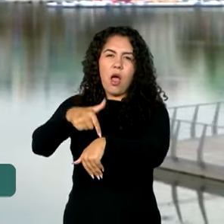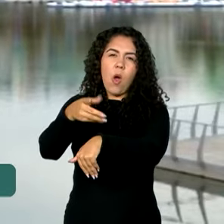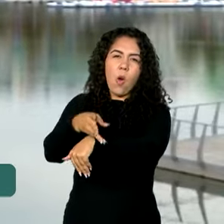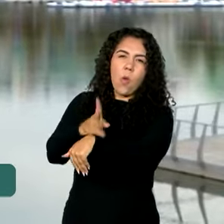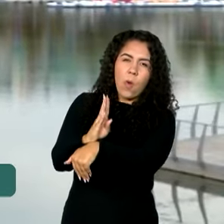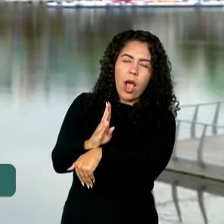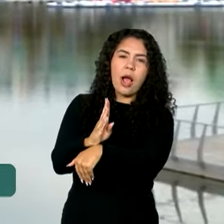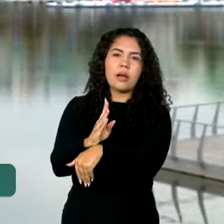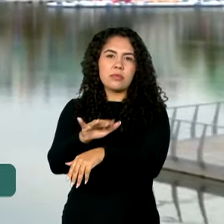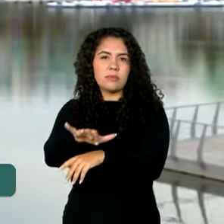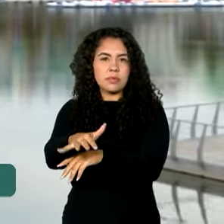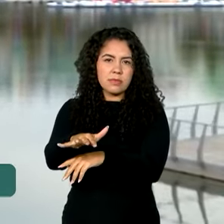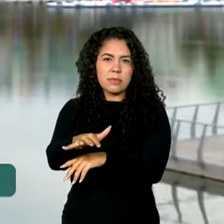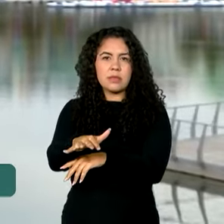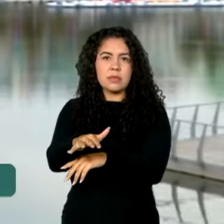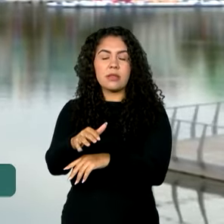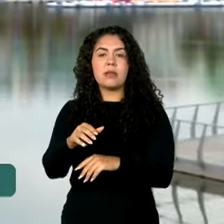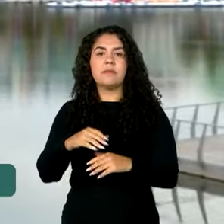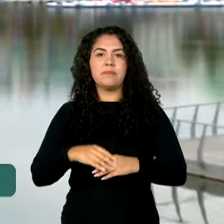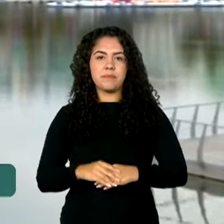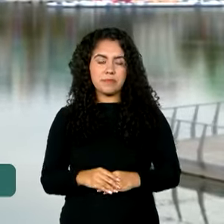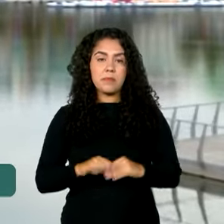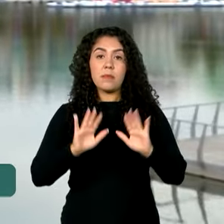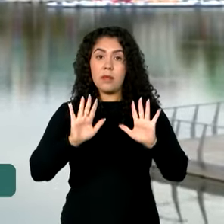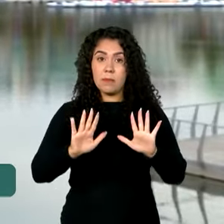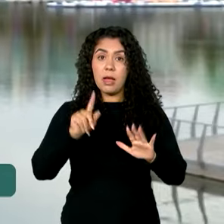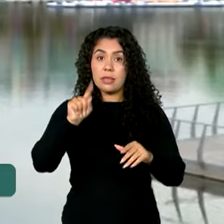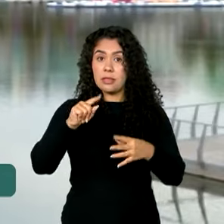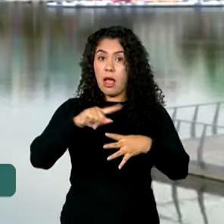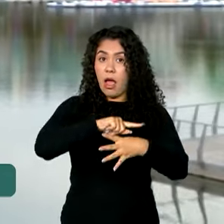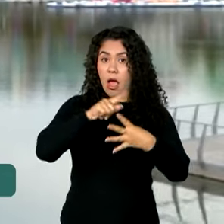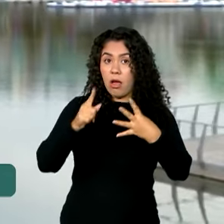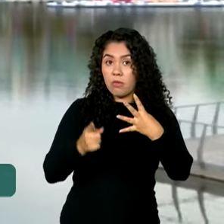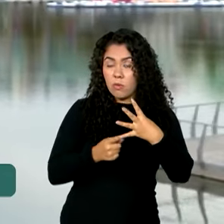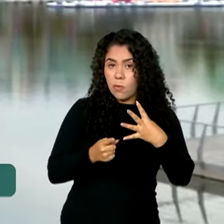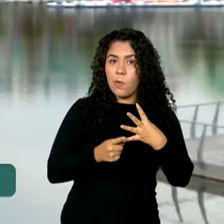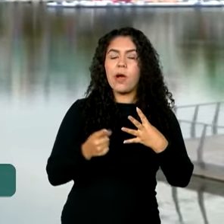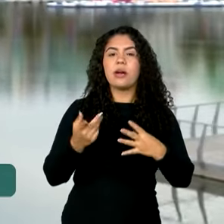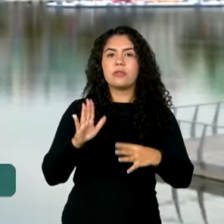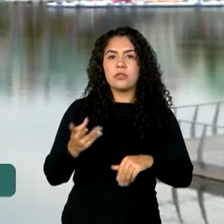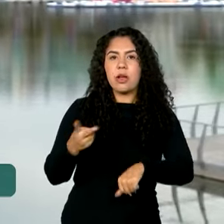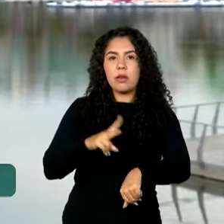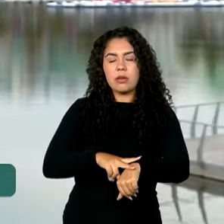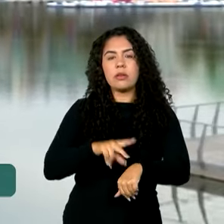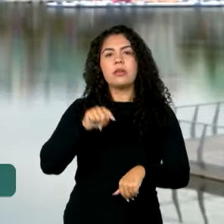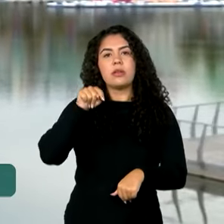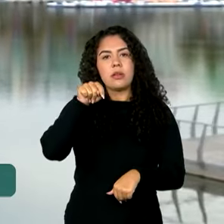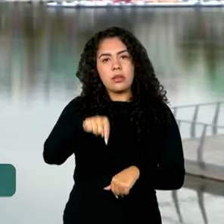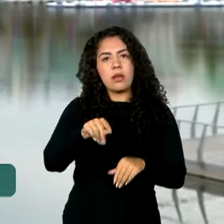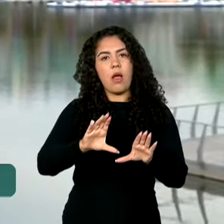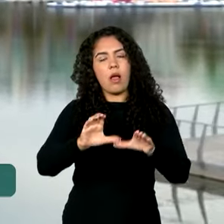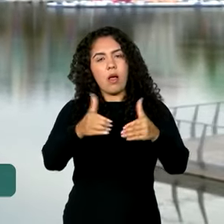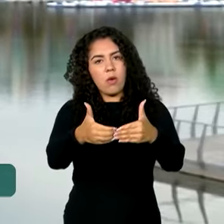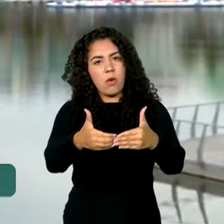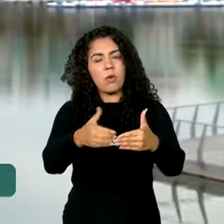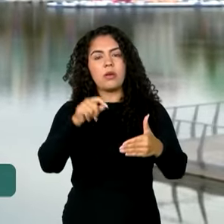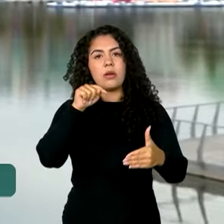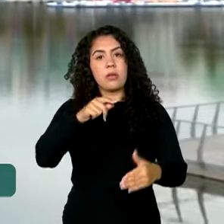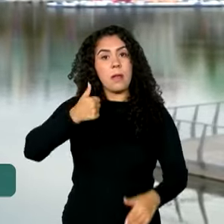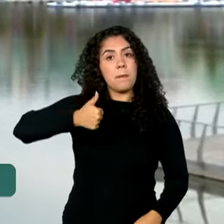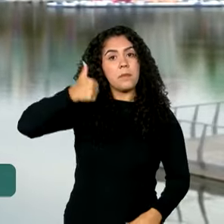local, 10h, em Brasília. Essa é a quarta vez que a Rússia cedia a cúpula. A primeira foi